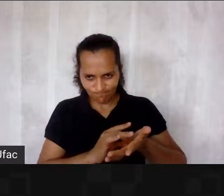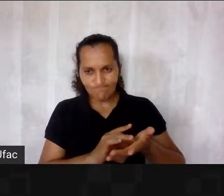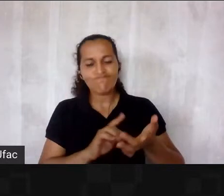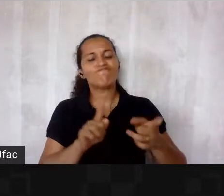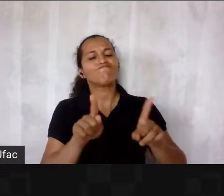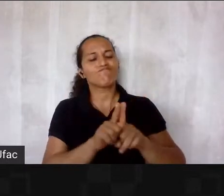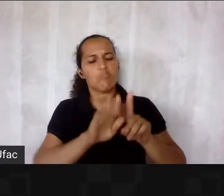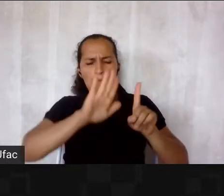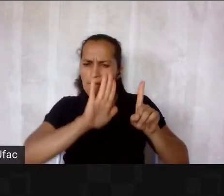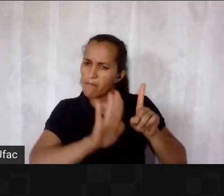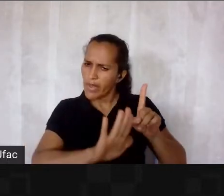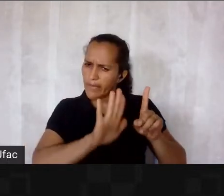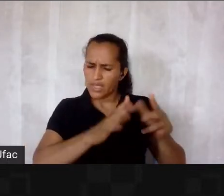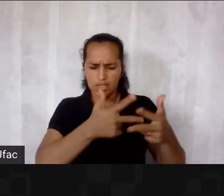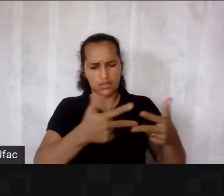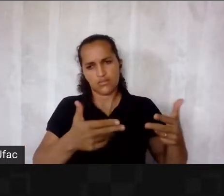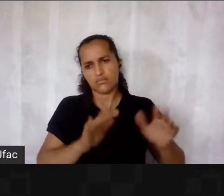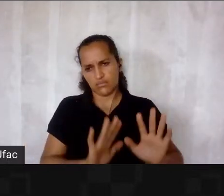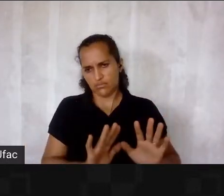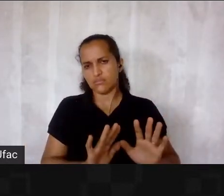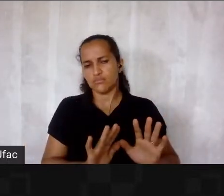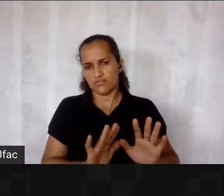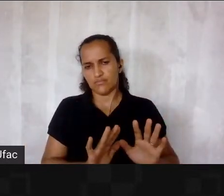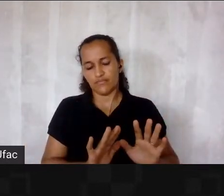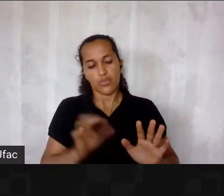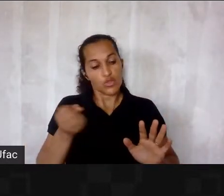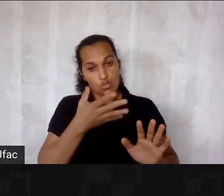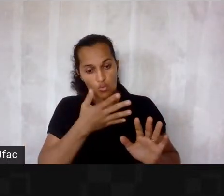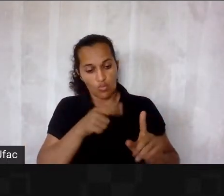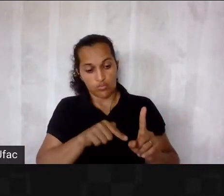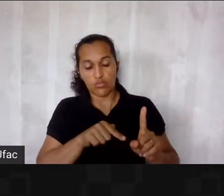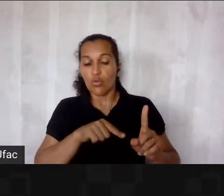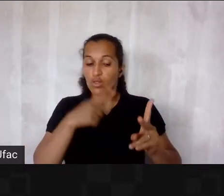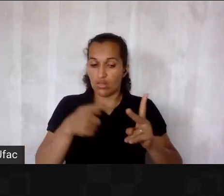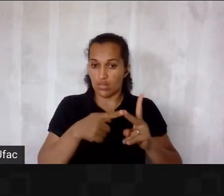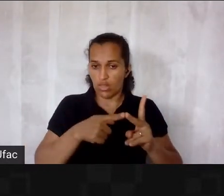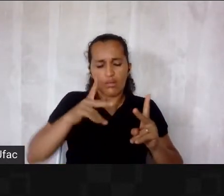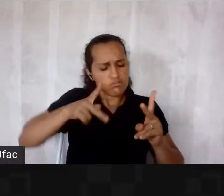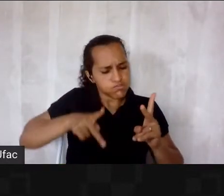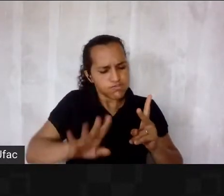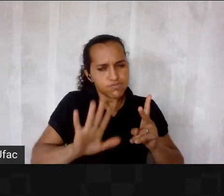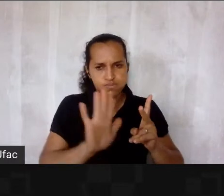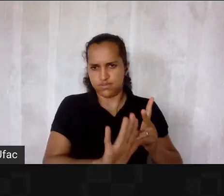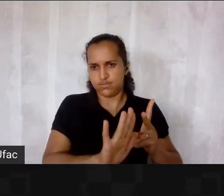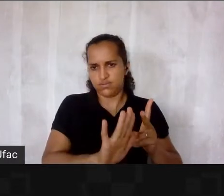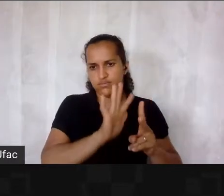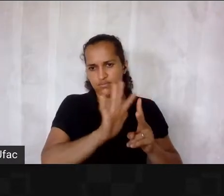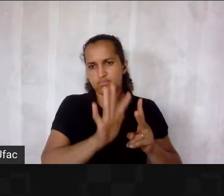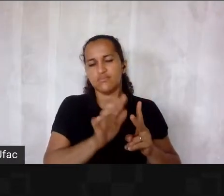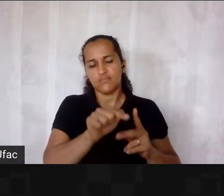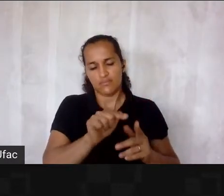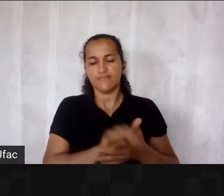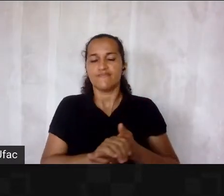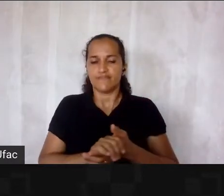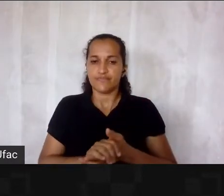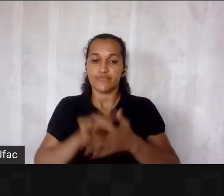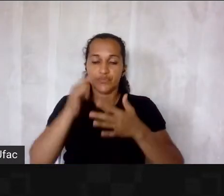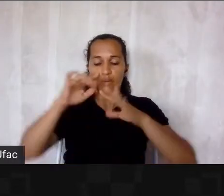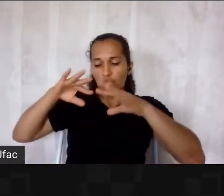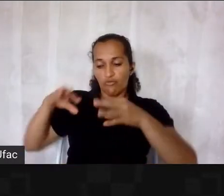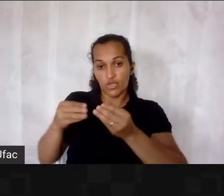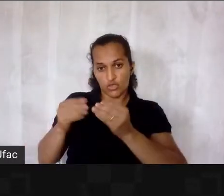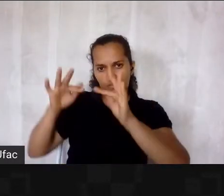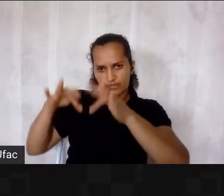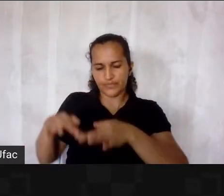permanências. Então, algumas coisas são novas, mas outras permanecem. Em relação, só para fechar as considerações